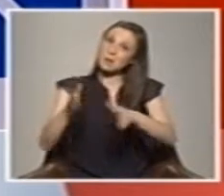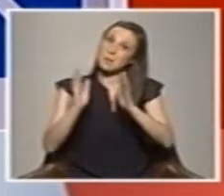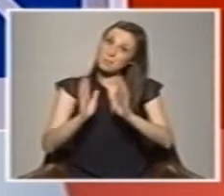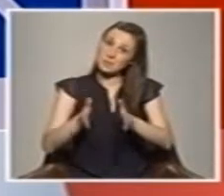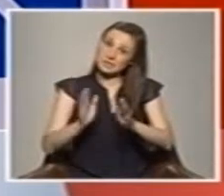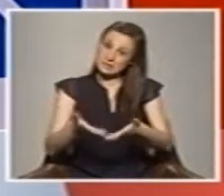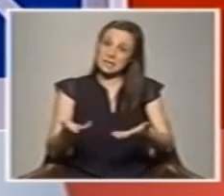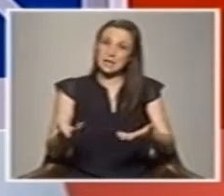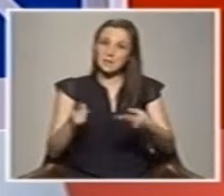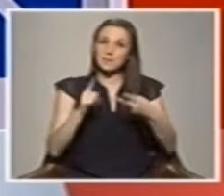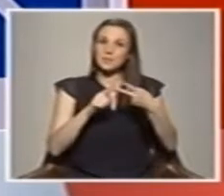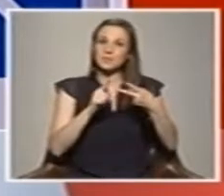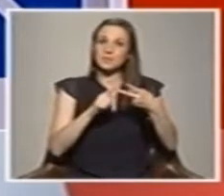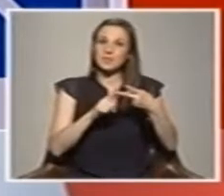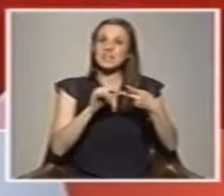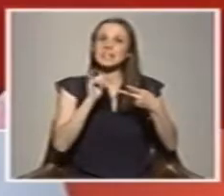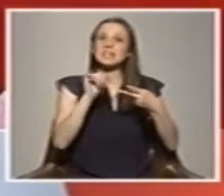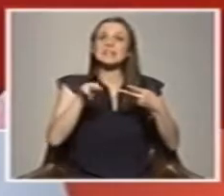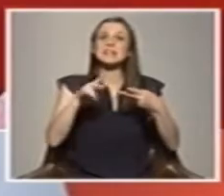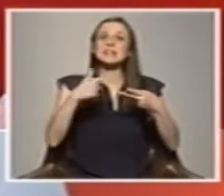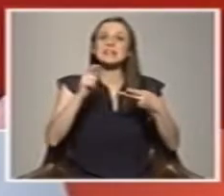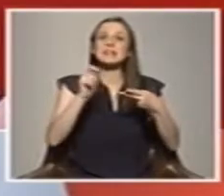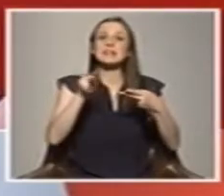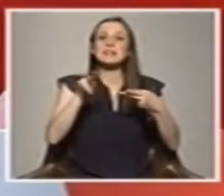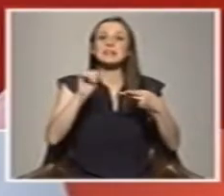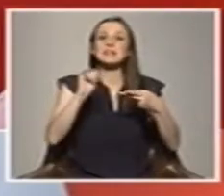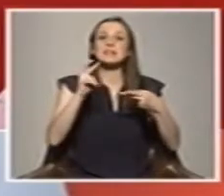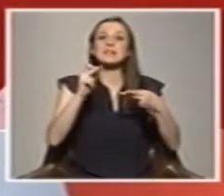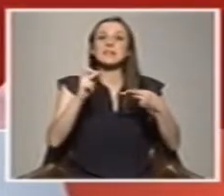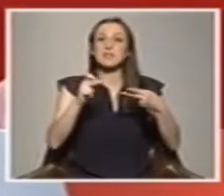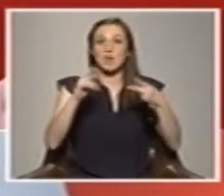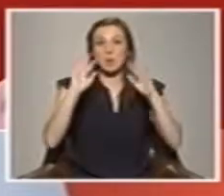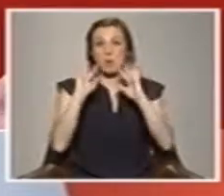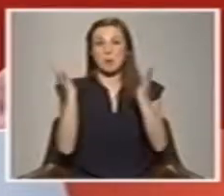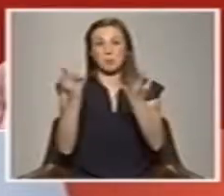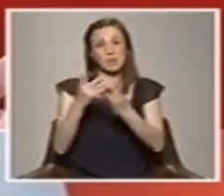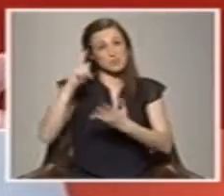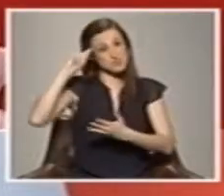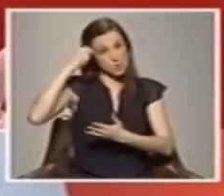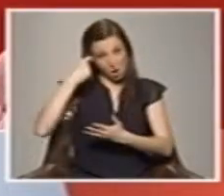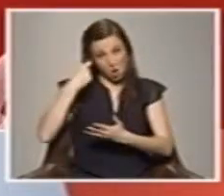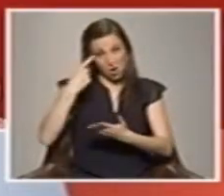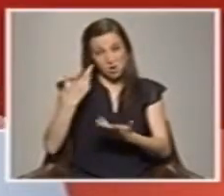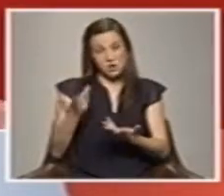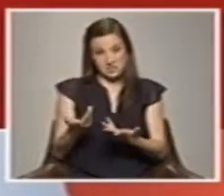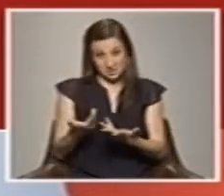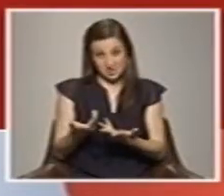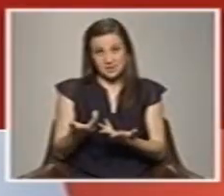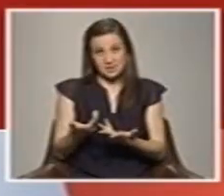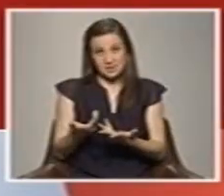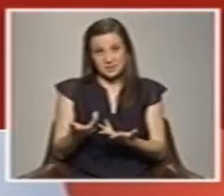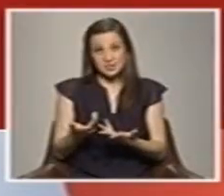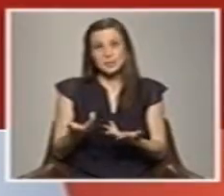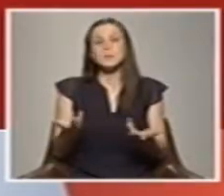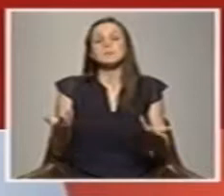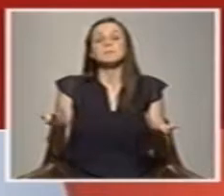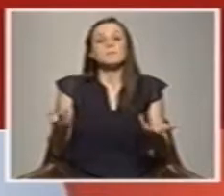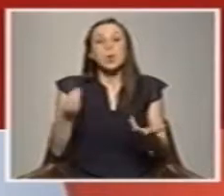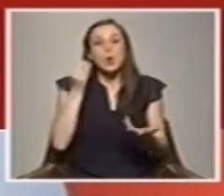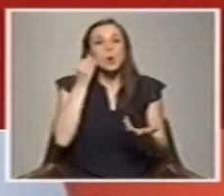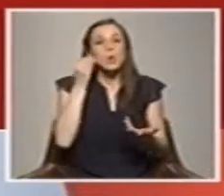produção intensiva é agressiva do ambiente e, portanto, é difícil compatibilizar. E vamos lá, onde é que eu